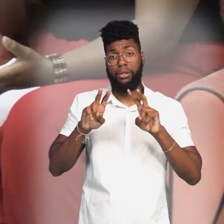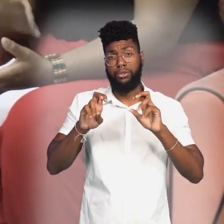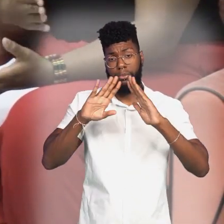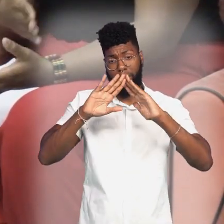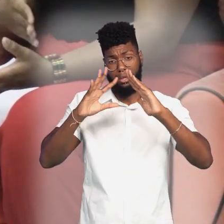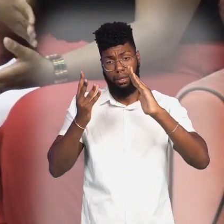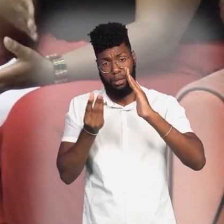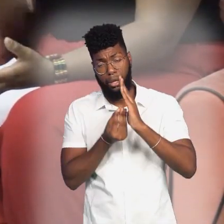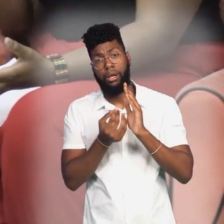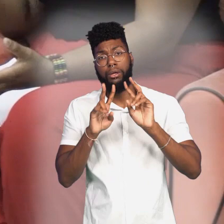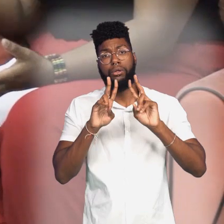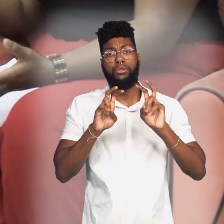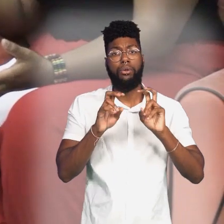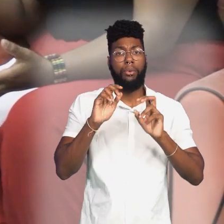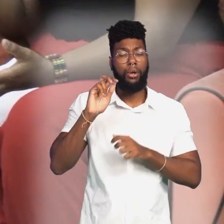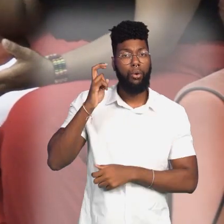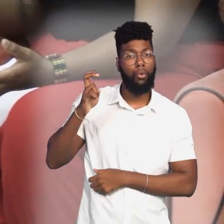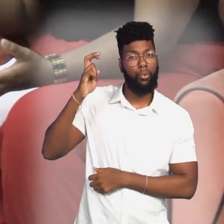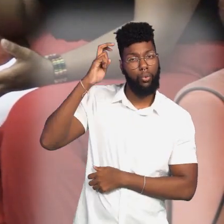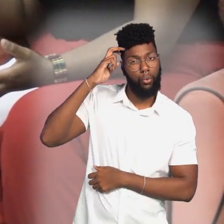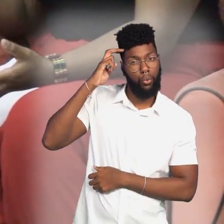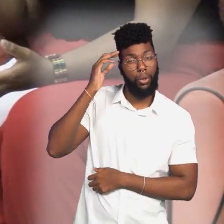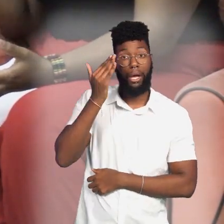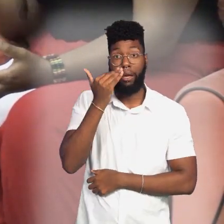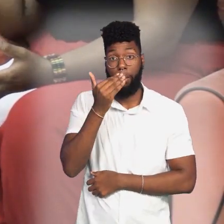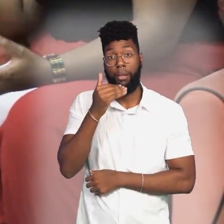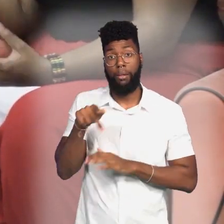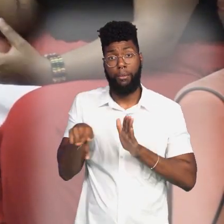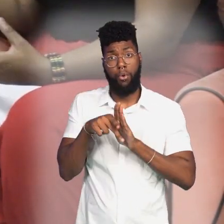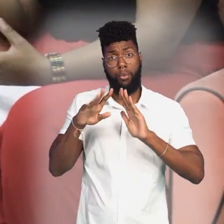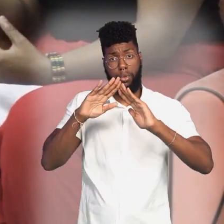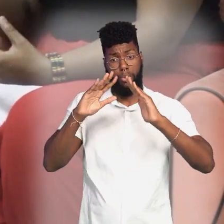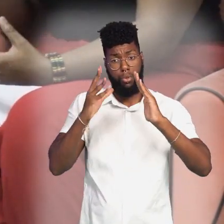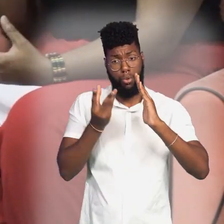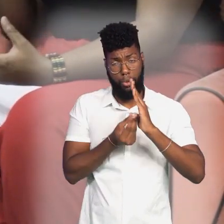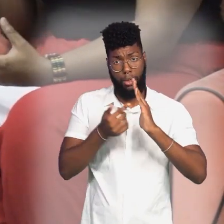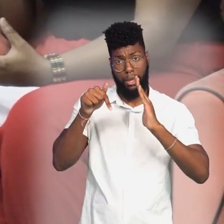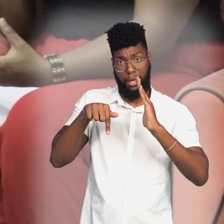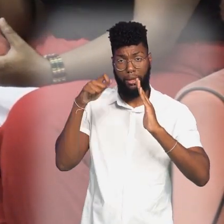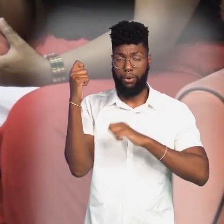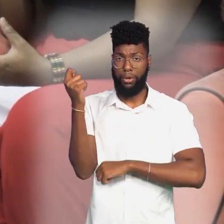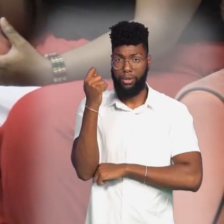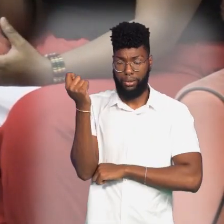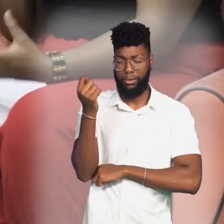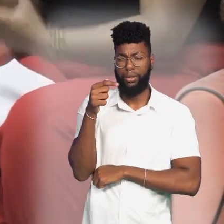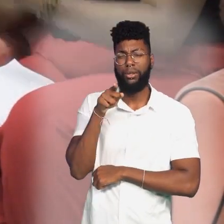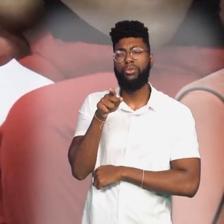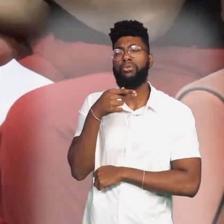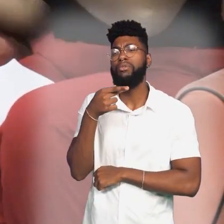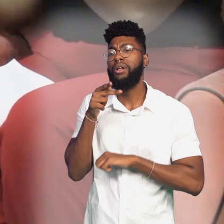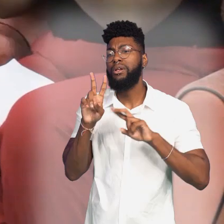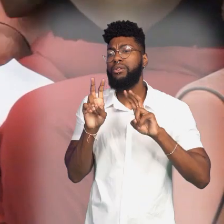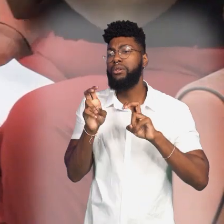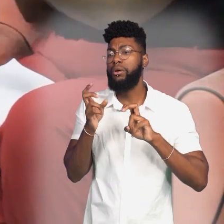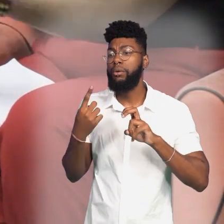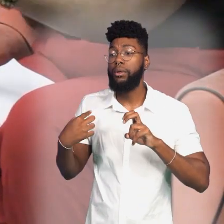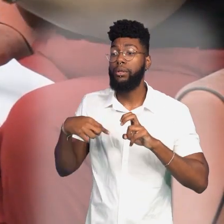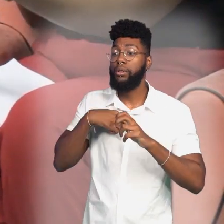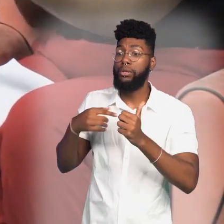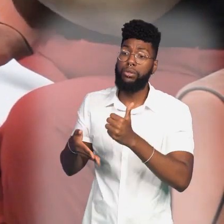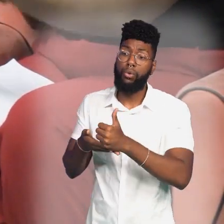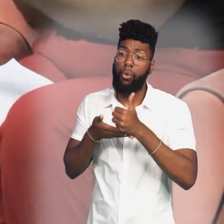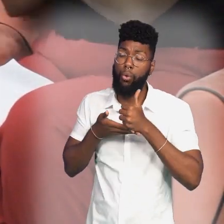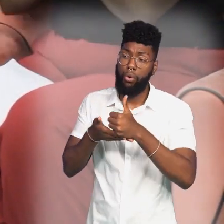Sobre a cultura alimentar de um quilombo aqui do Rio Grande do Sul. E aí, quando tu falou sobre as nossas contribuições, as